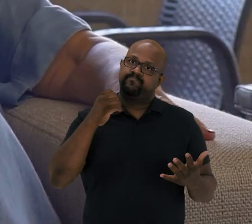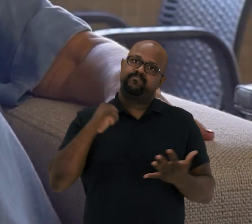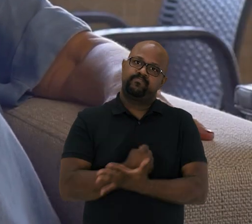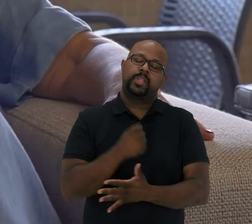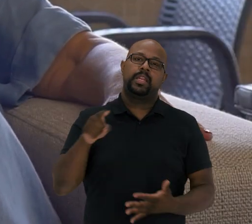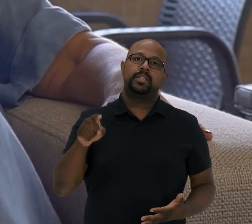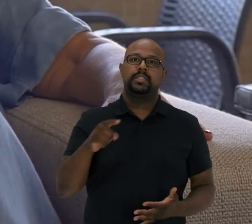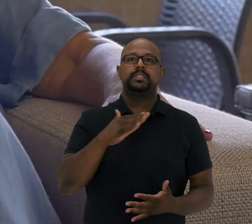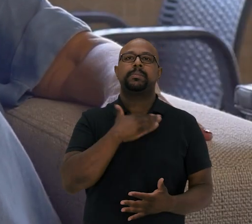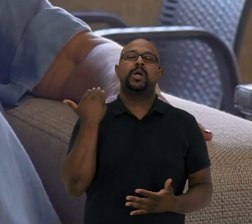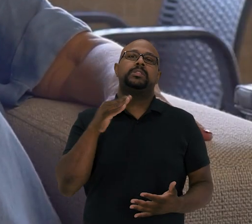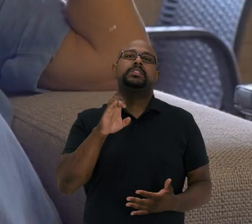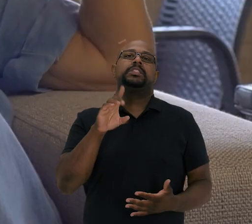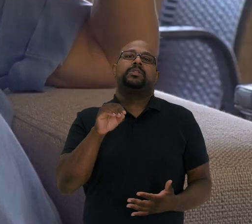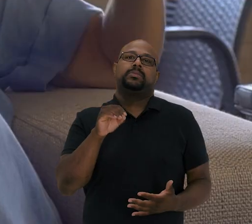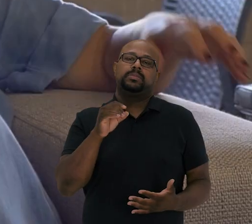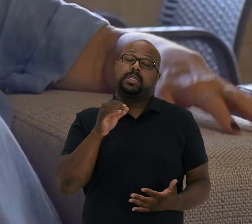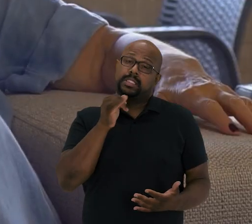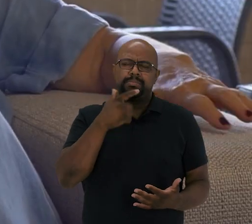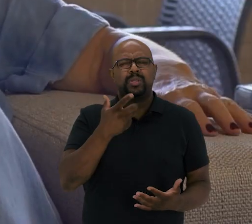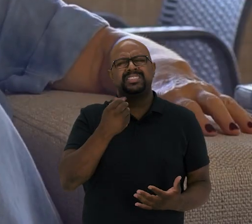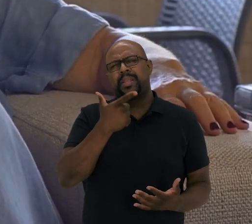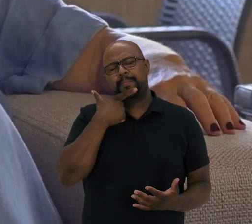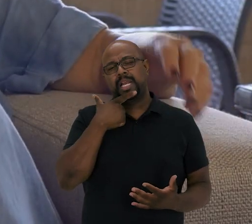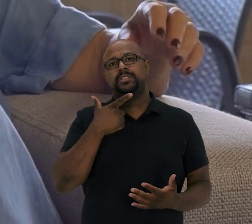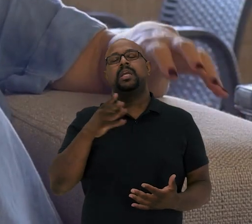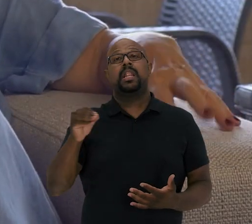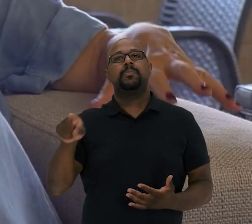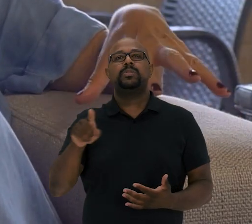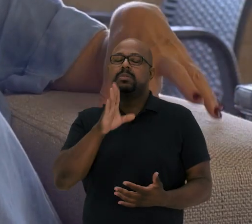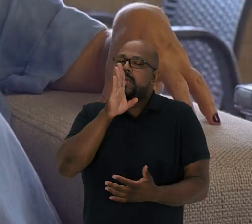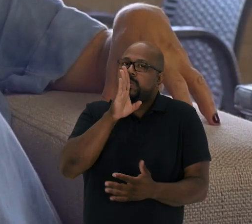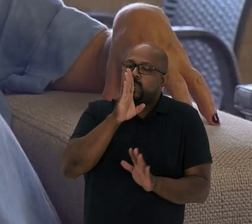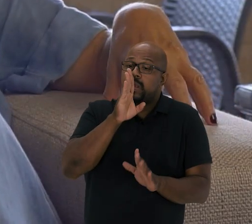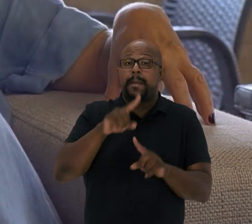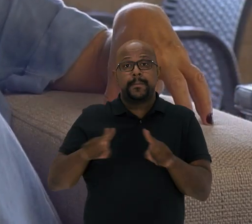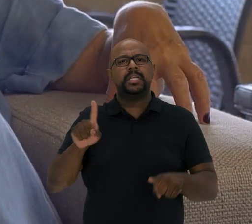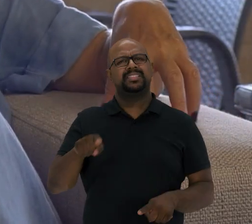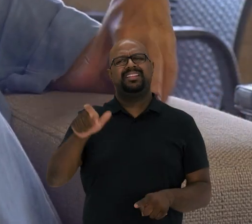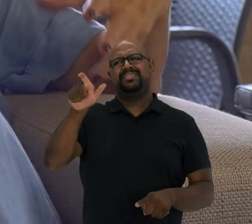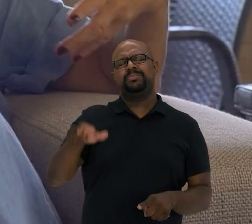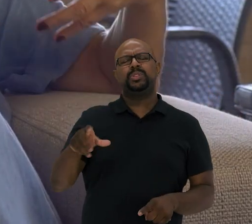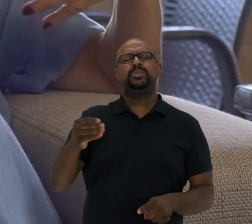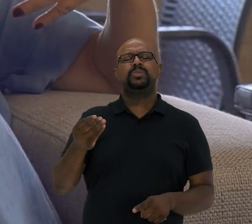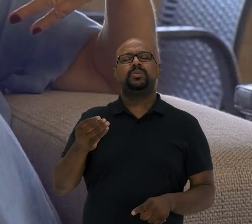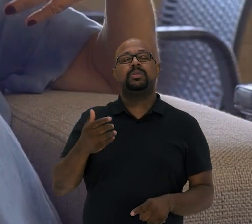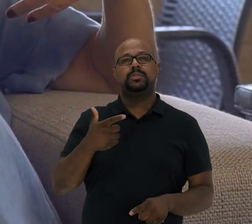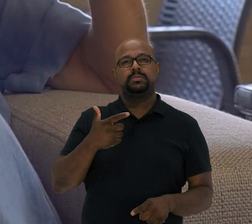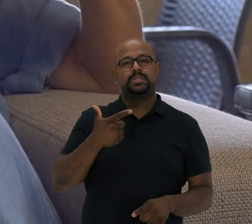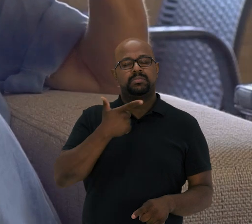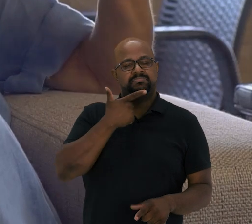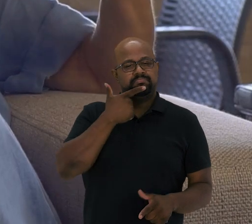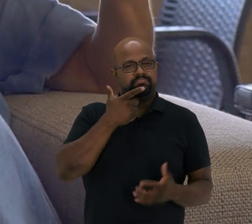uma lástima que ele tenha sido cedo. Simpático. Ele era muito ele era quieto, mas ele era uma pessoa